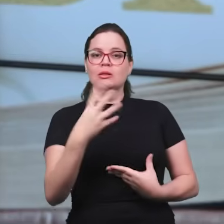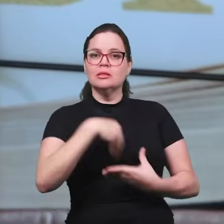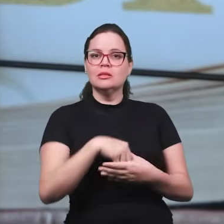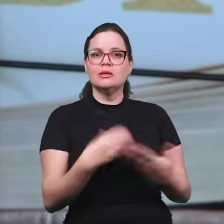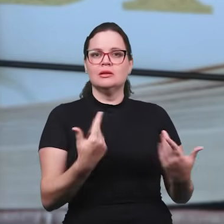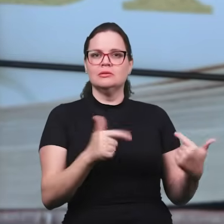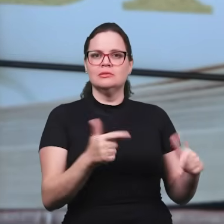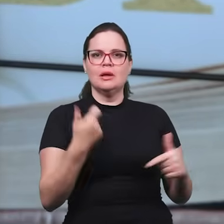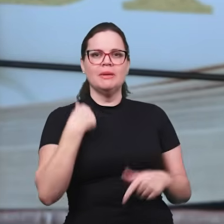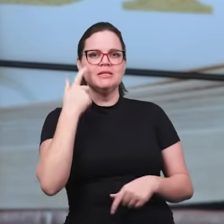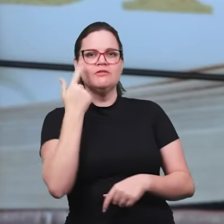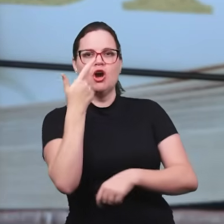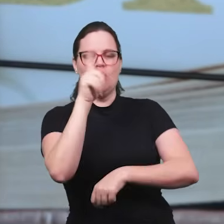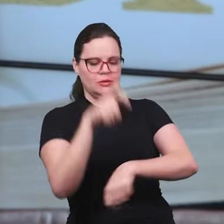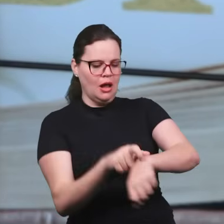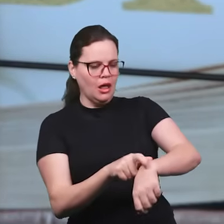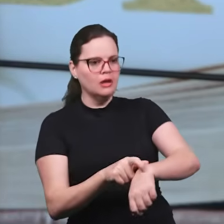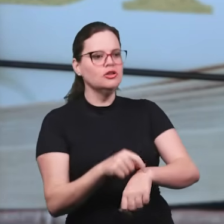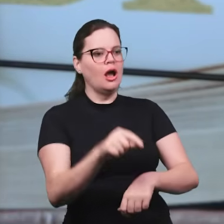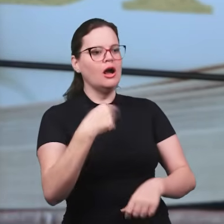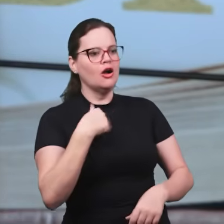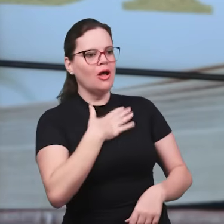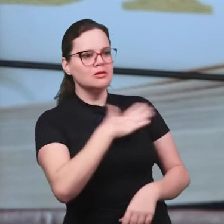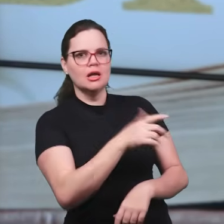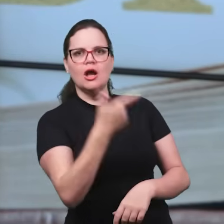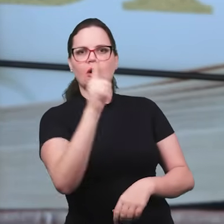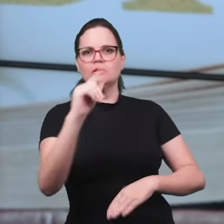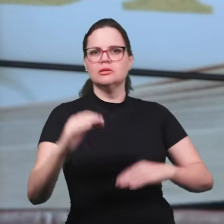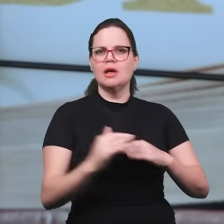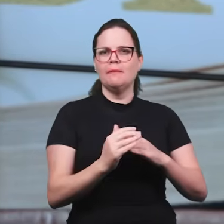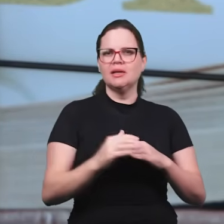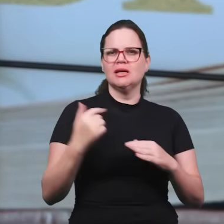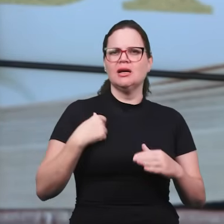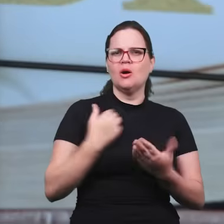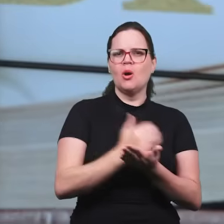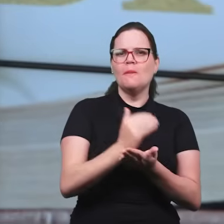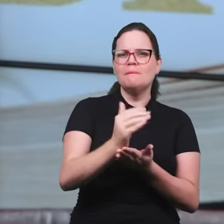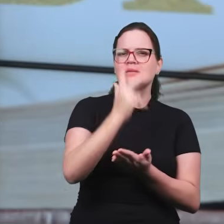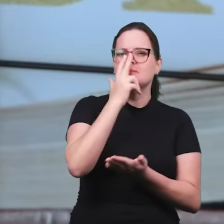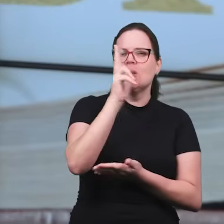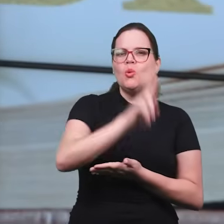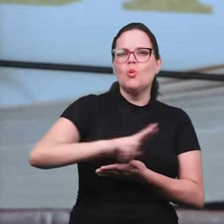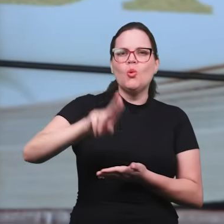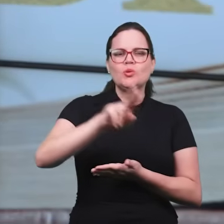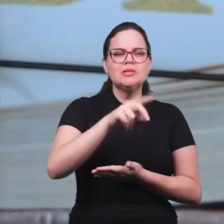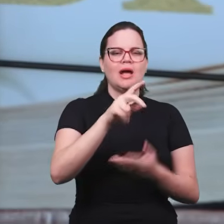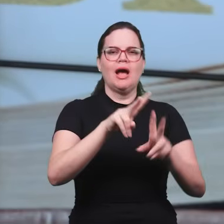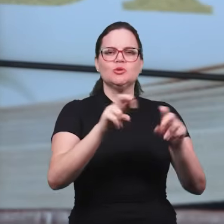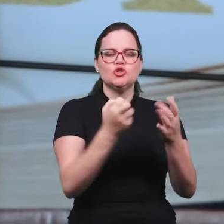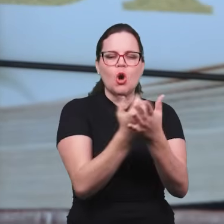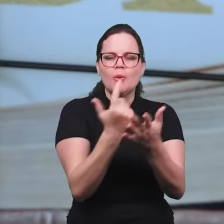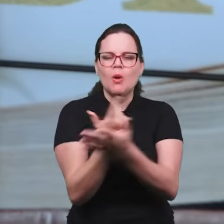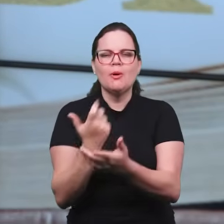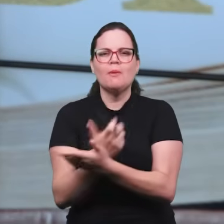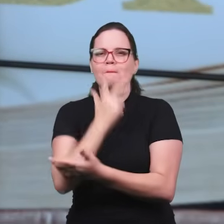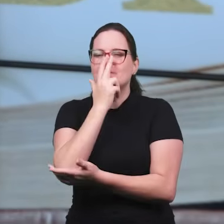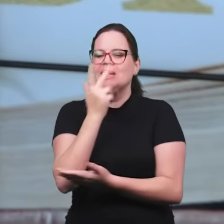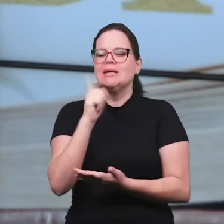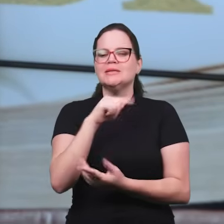trabalho você já viu um outro relógio, uma outra bolsa, um outro sapato. E a pessoa começa a buscar aquilo como se aquilo fosse um